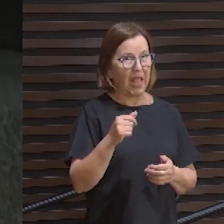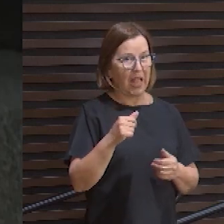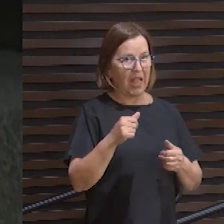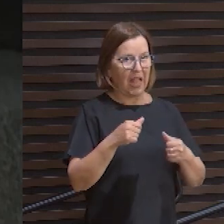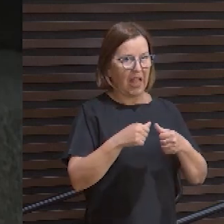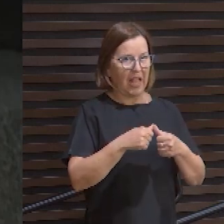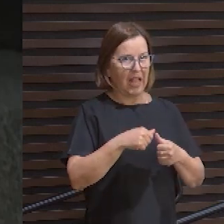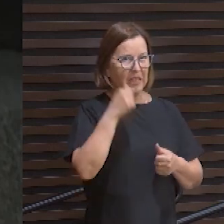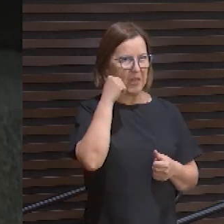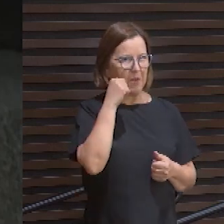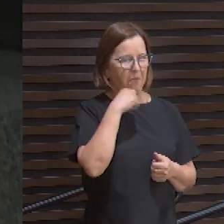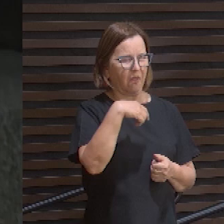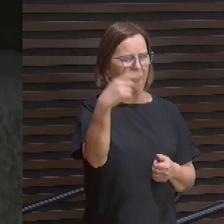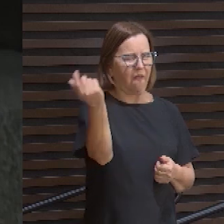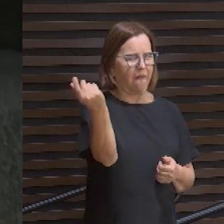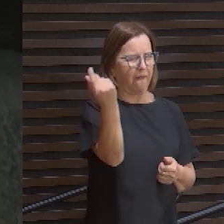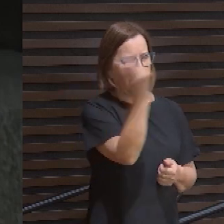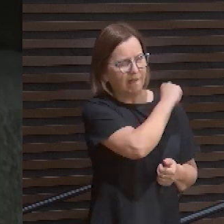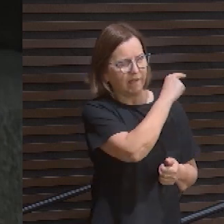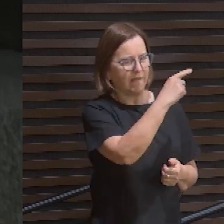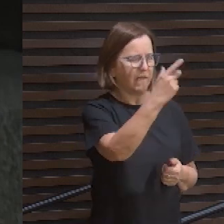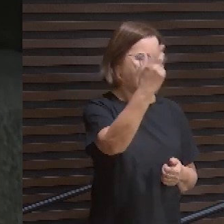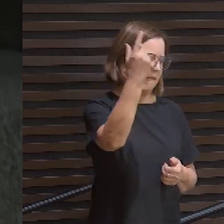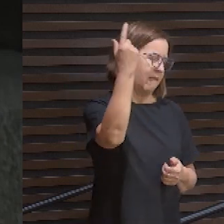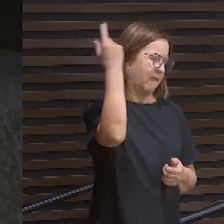se autopunindo,